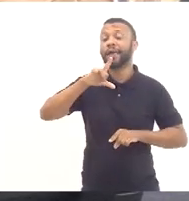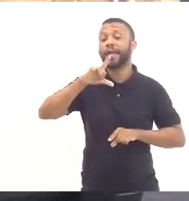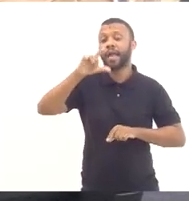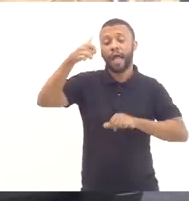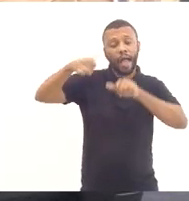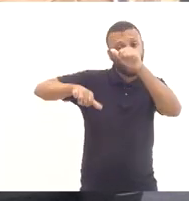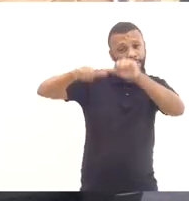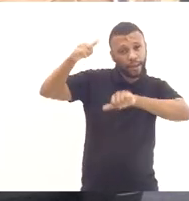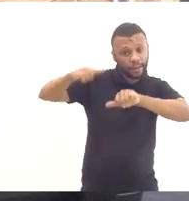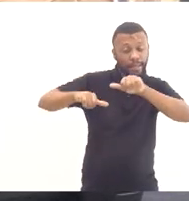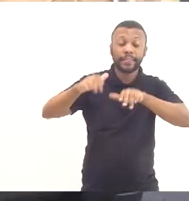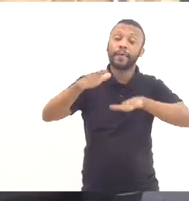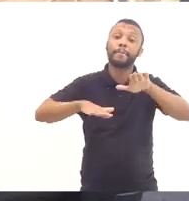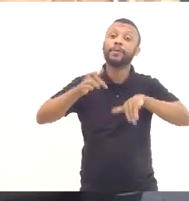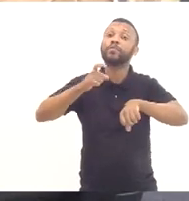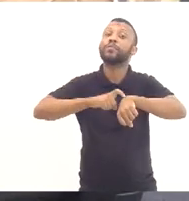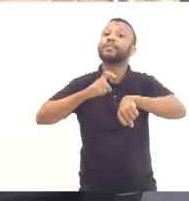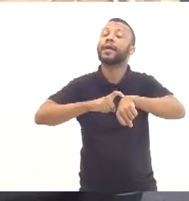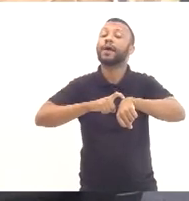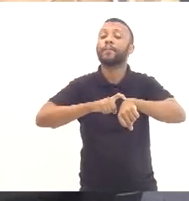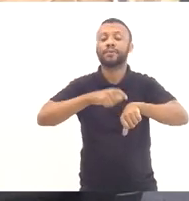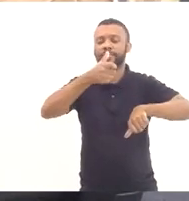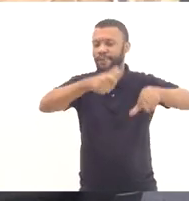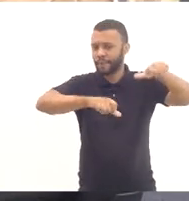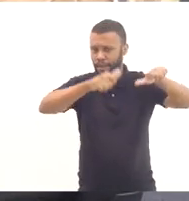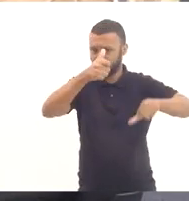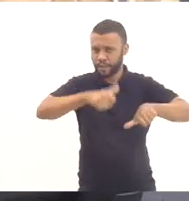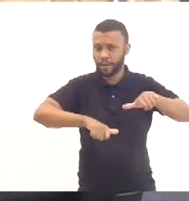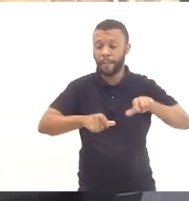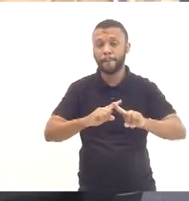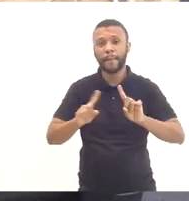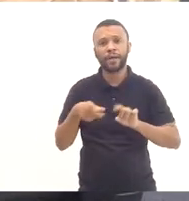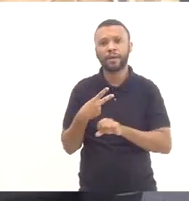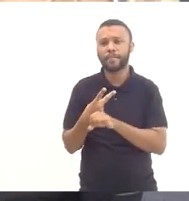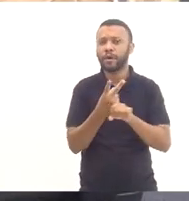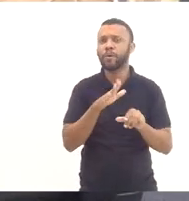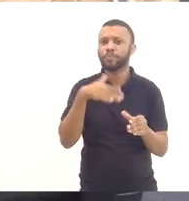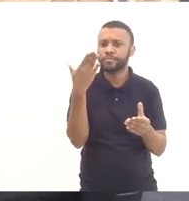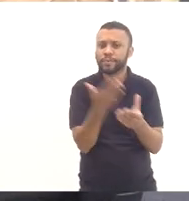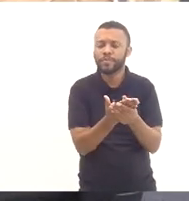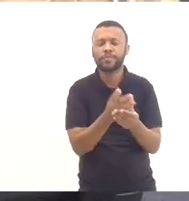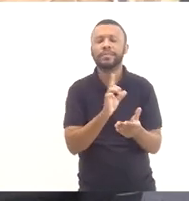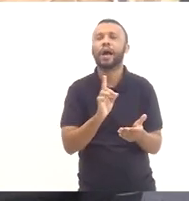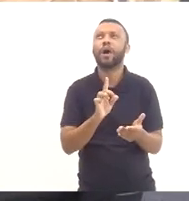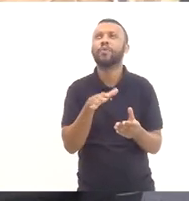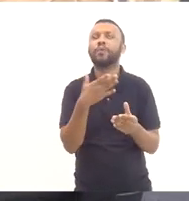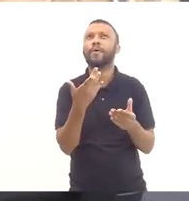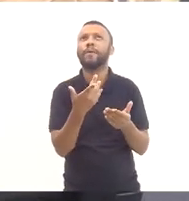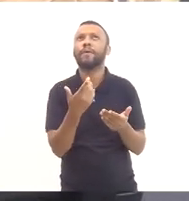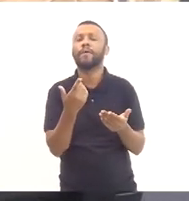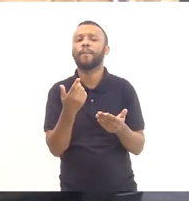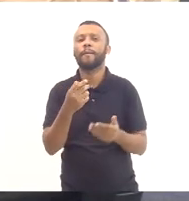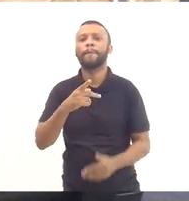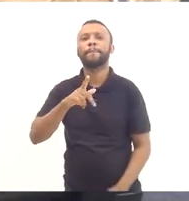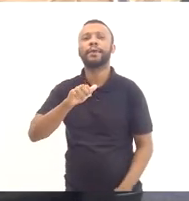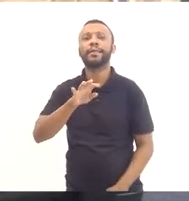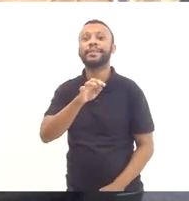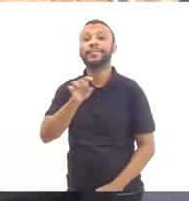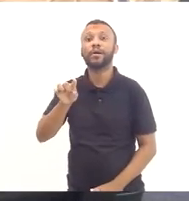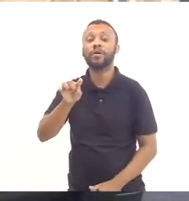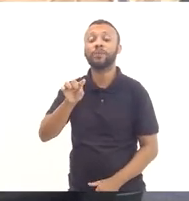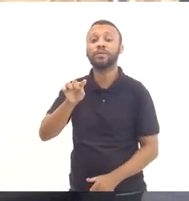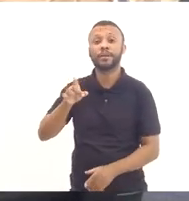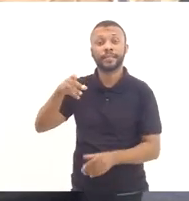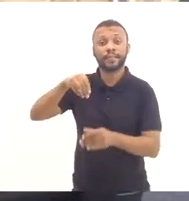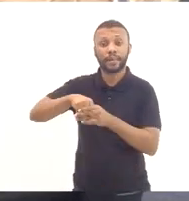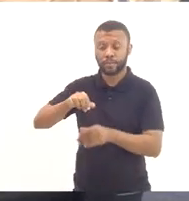tempo de aprovação de companhia para companhia porém eu já procurei o Juizado o Juizado não o plantão dentro do próprio aeroporto eu não